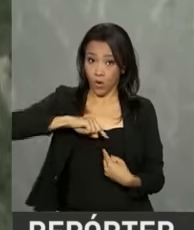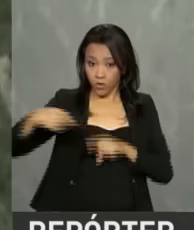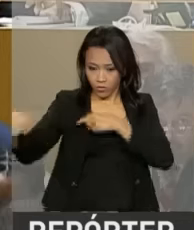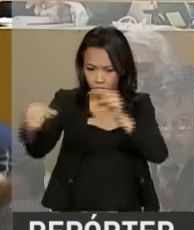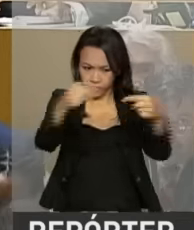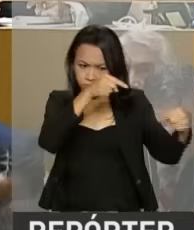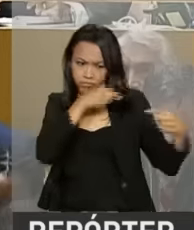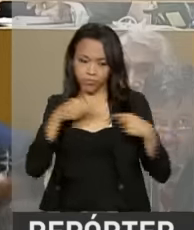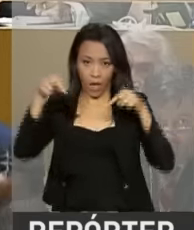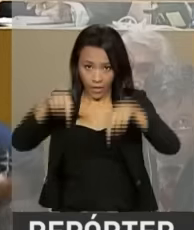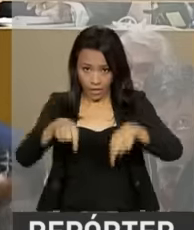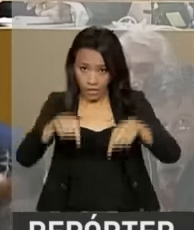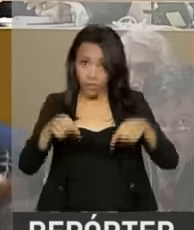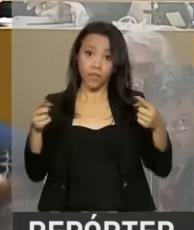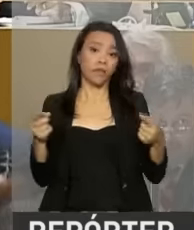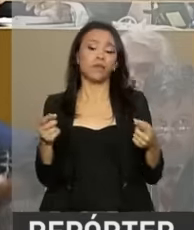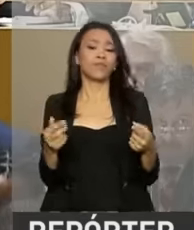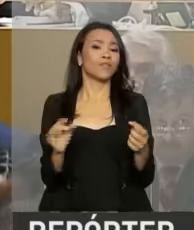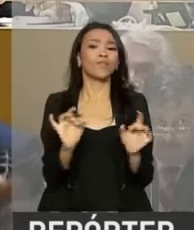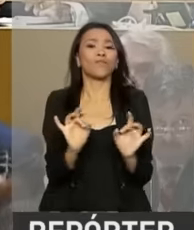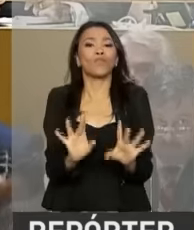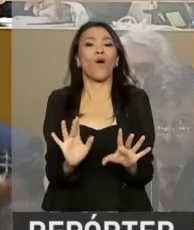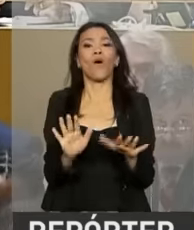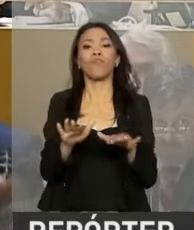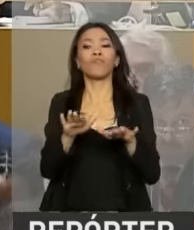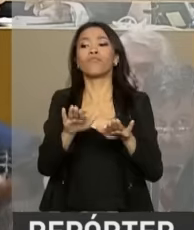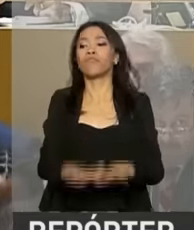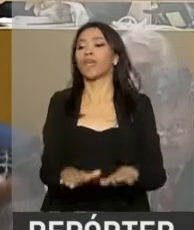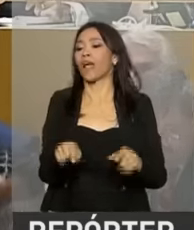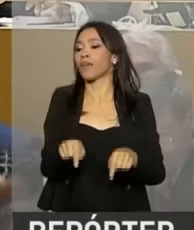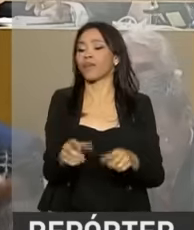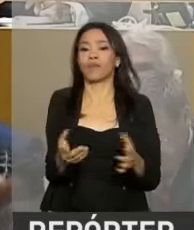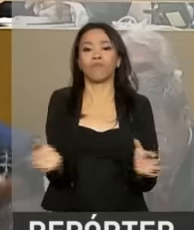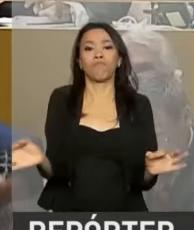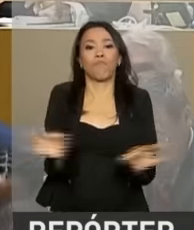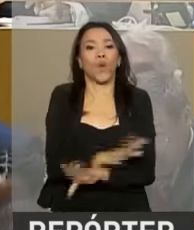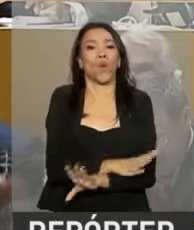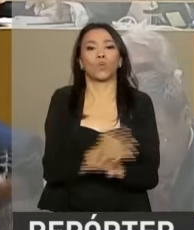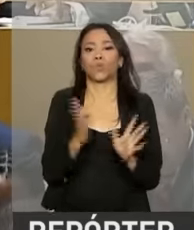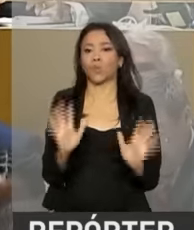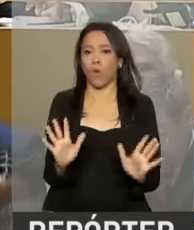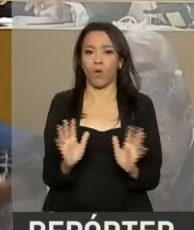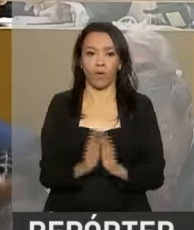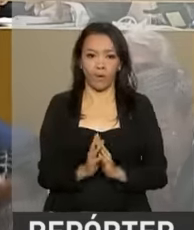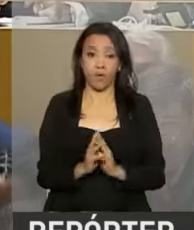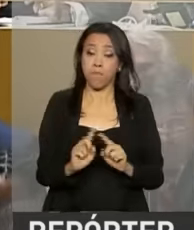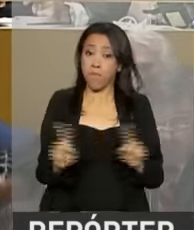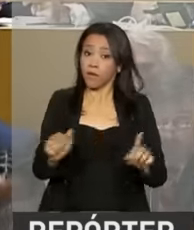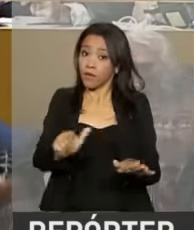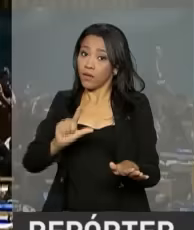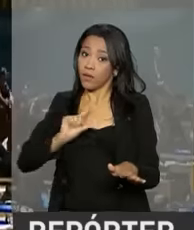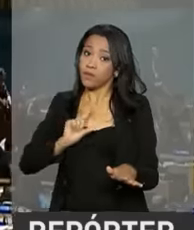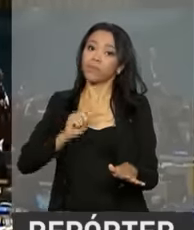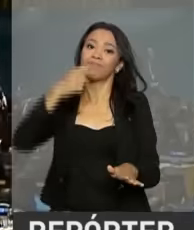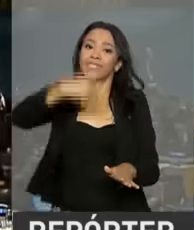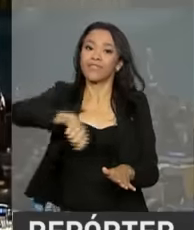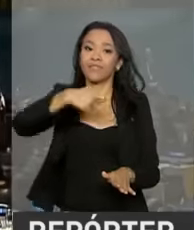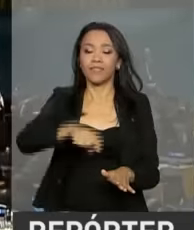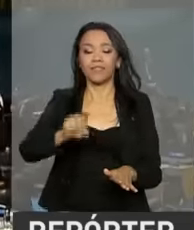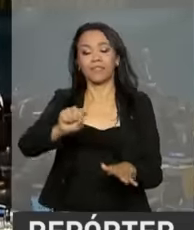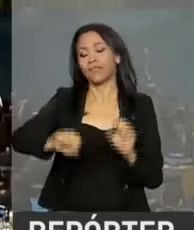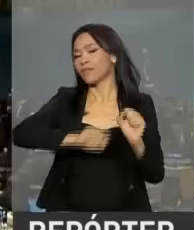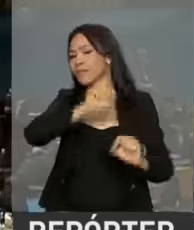negociações não podem confinar-se a estas salas e corredores. Antes, devem, quem